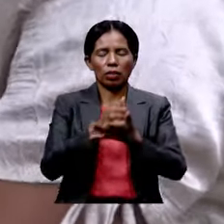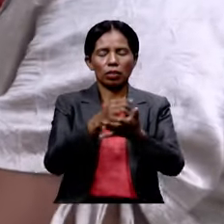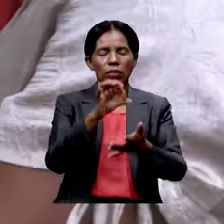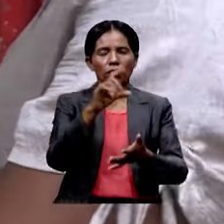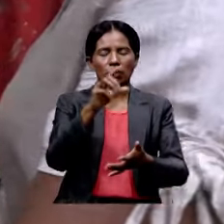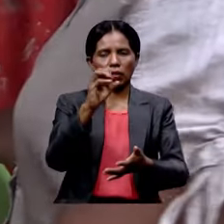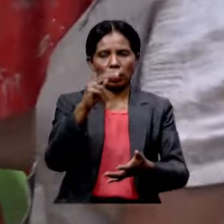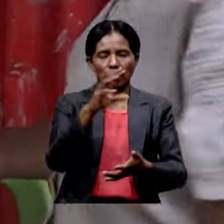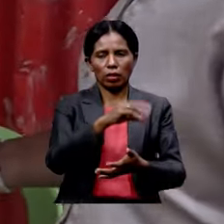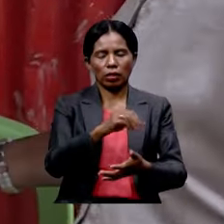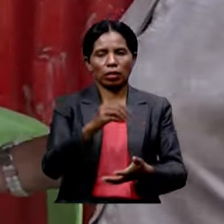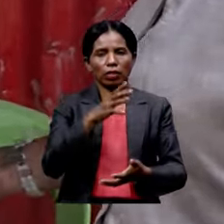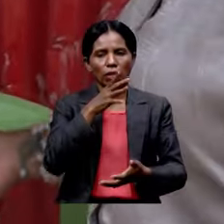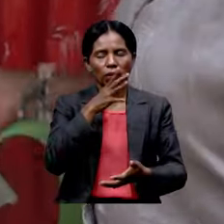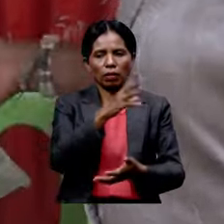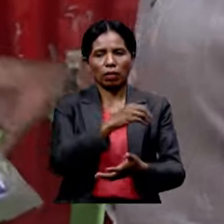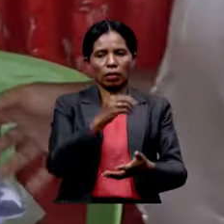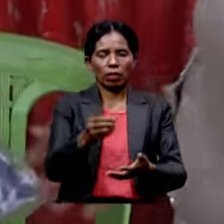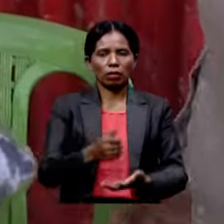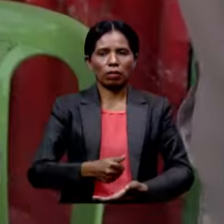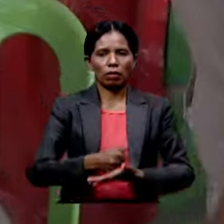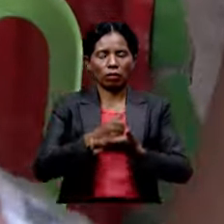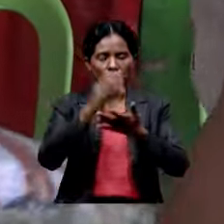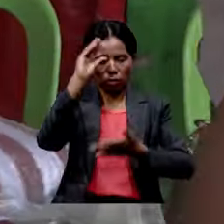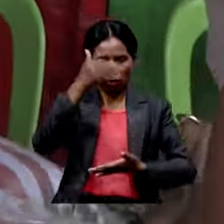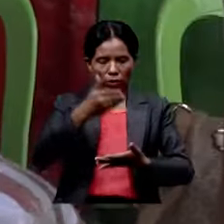Niina, Maria da Conceição Ribeiro, ato taumata ba Nia